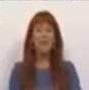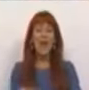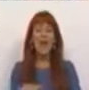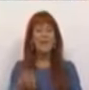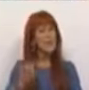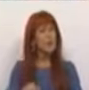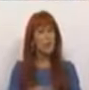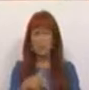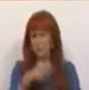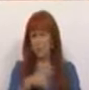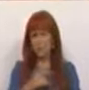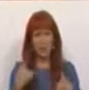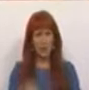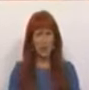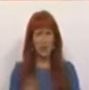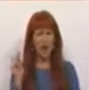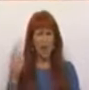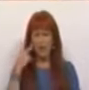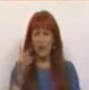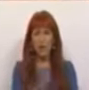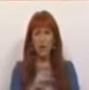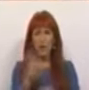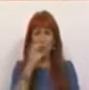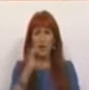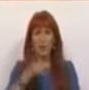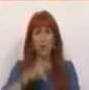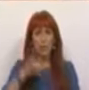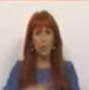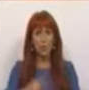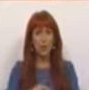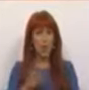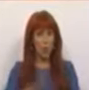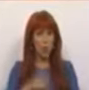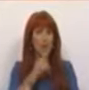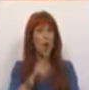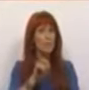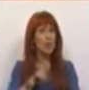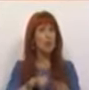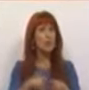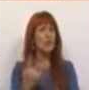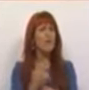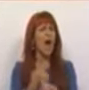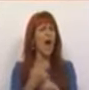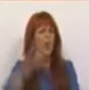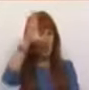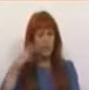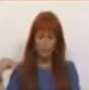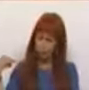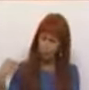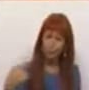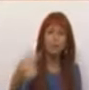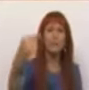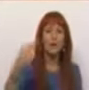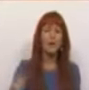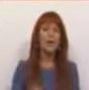A situação escandalosa que há anos se verifica no setor da energia em Portugal é fruto das opções políticas de sucessivos governos ao longo dos